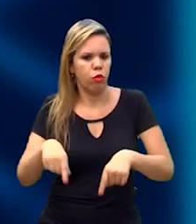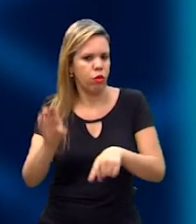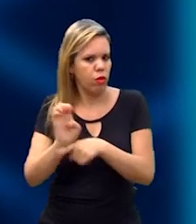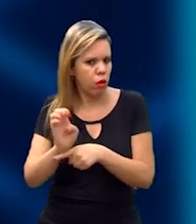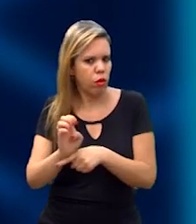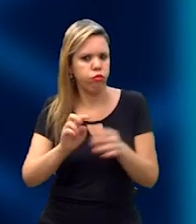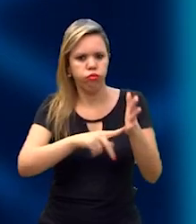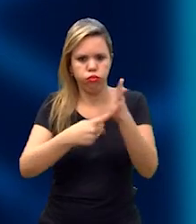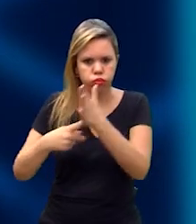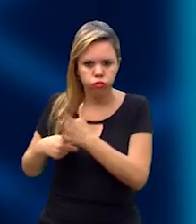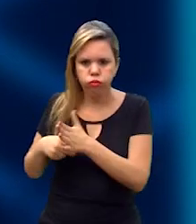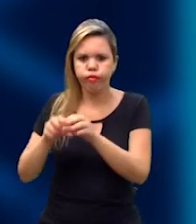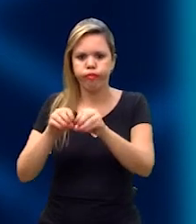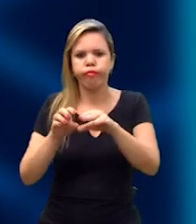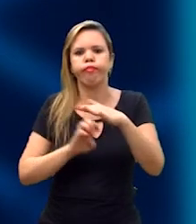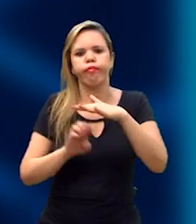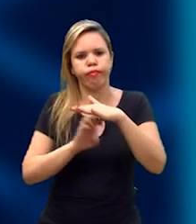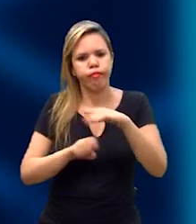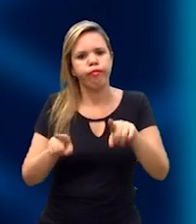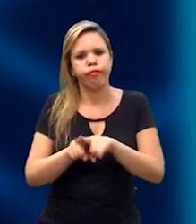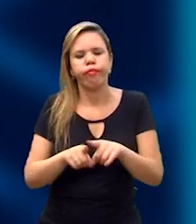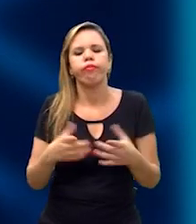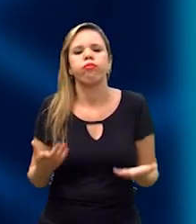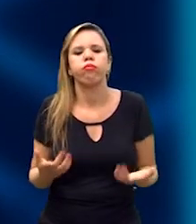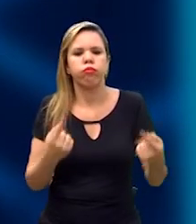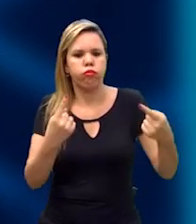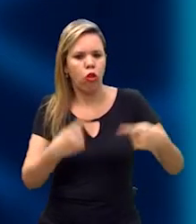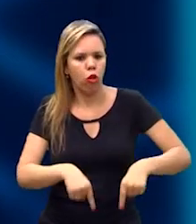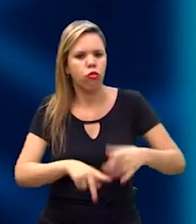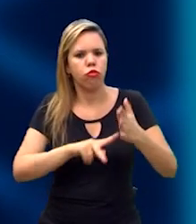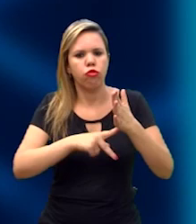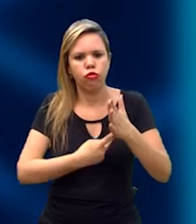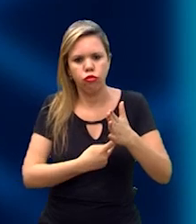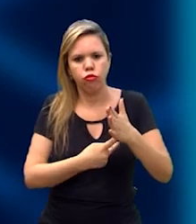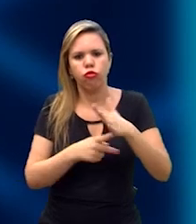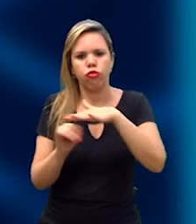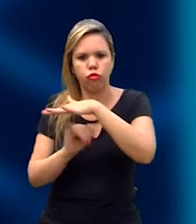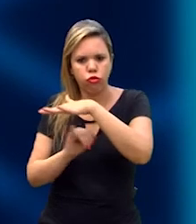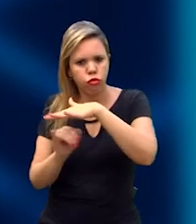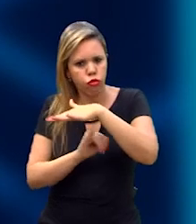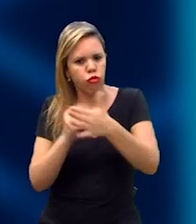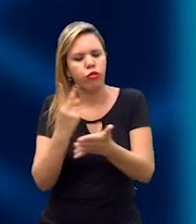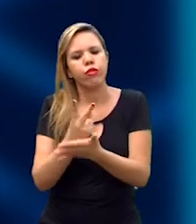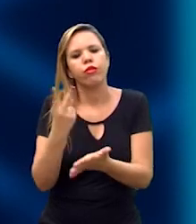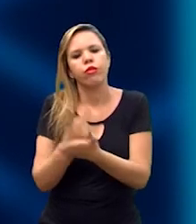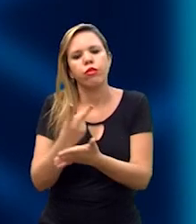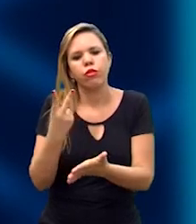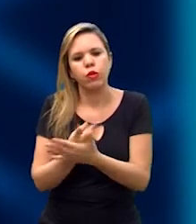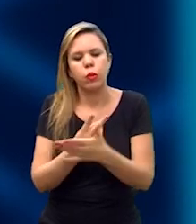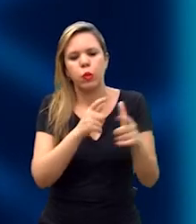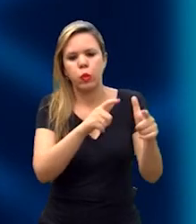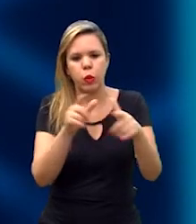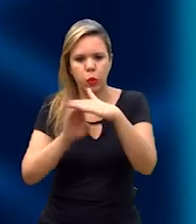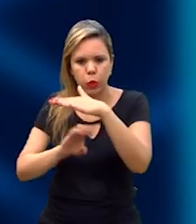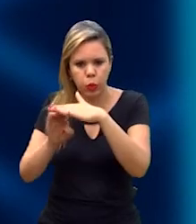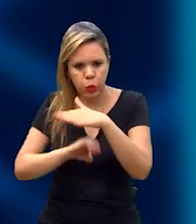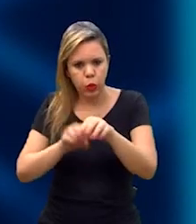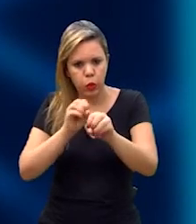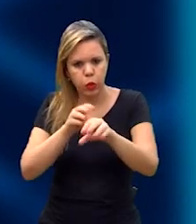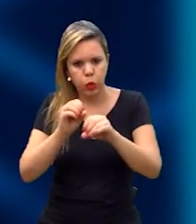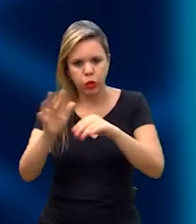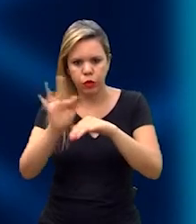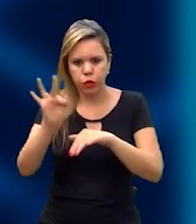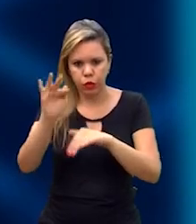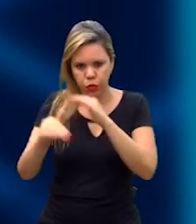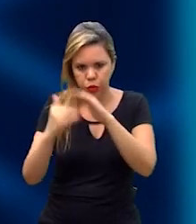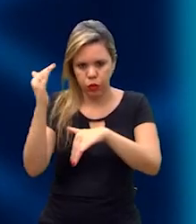Sindicato dos Estabelecimentos de Ensino do Estado de São Paulo e também contra o Sindicato das Entidades Mantenedoras de